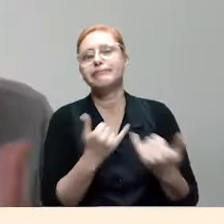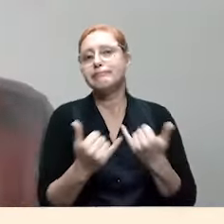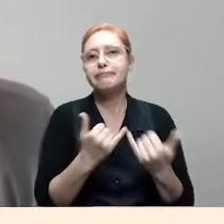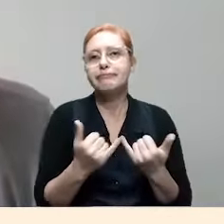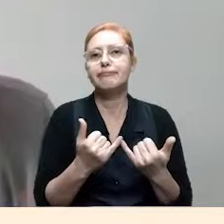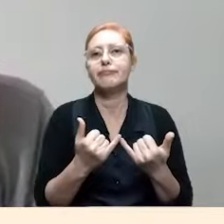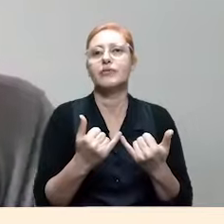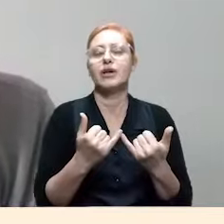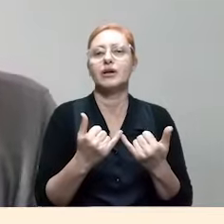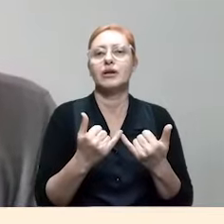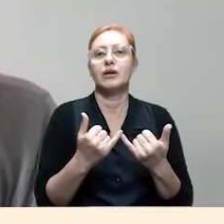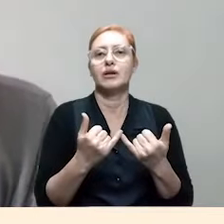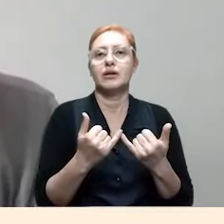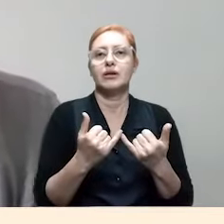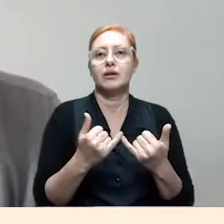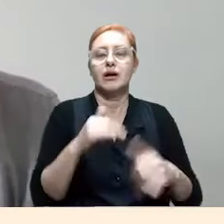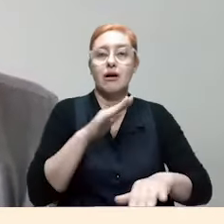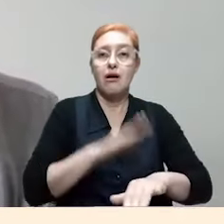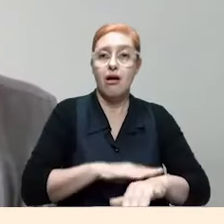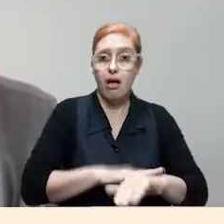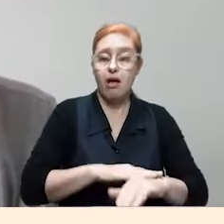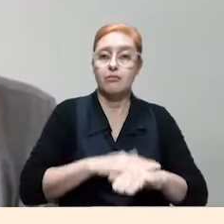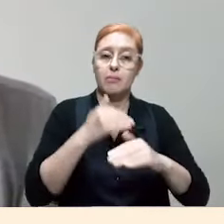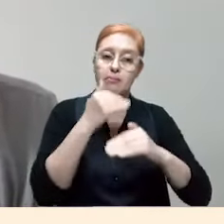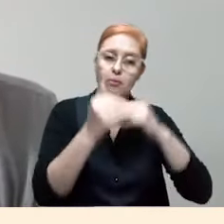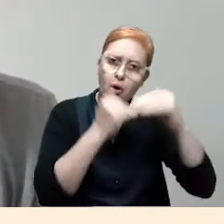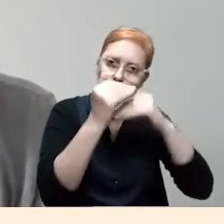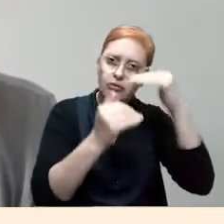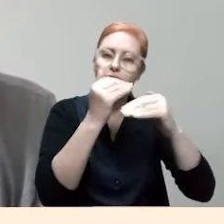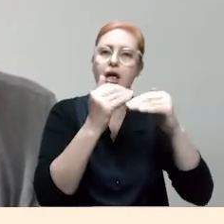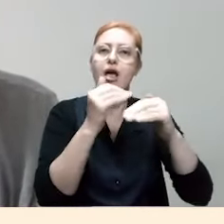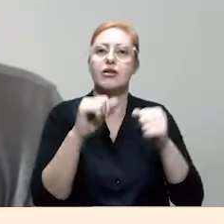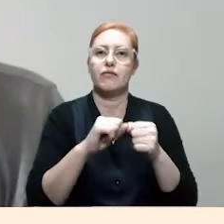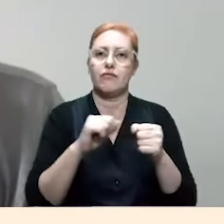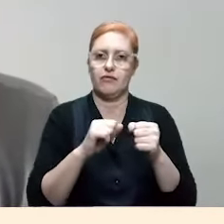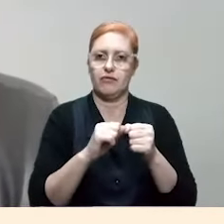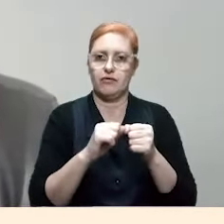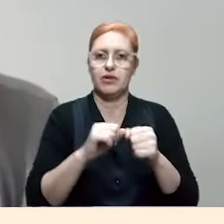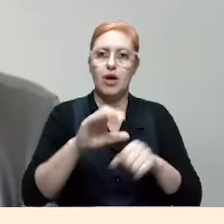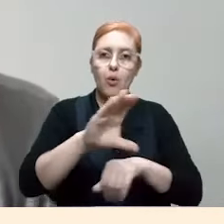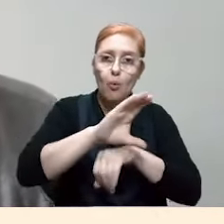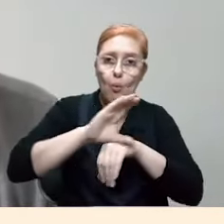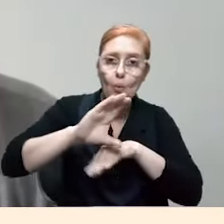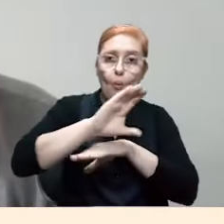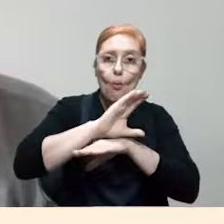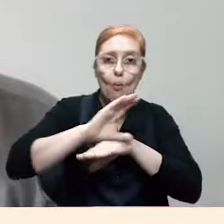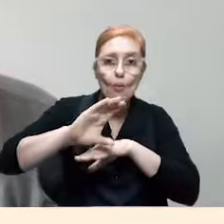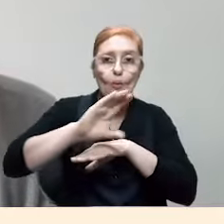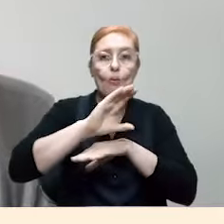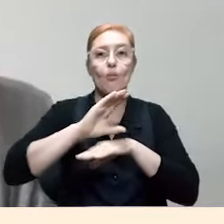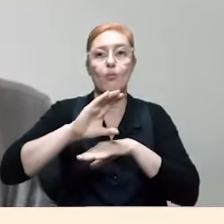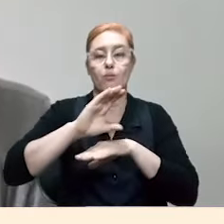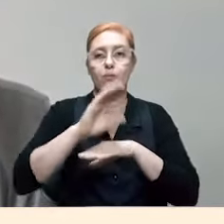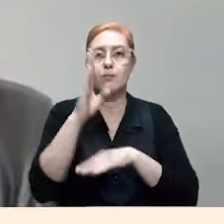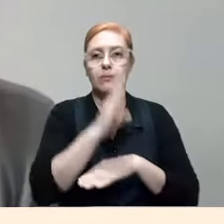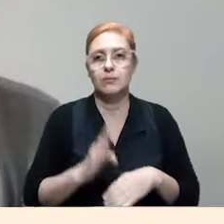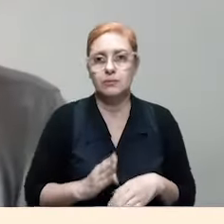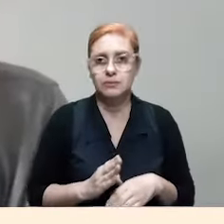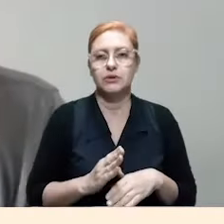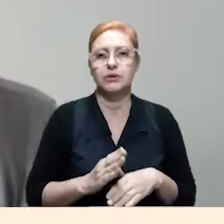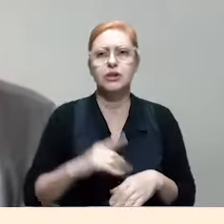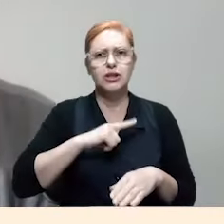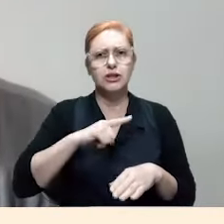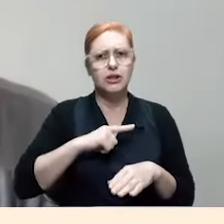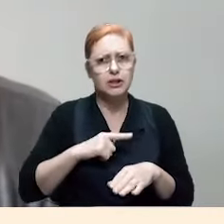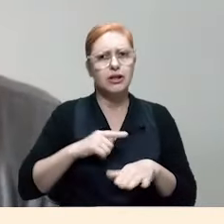por exemplo, na época do processo de feitura da Constituição brasileira, foi um momento